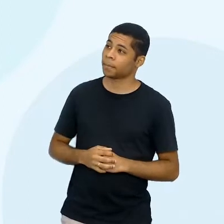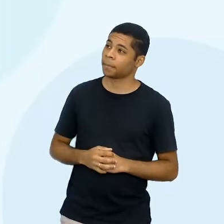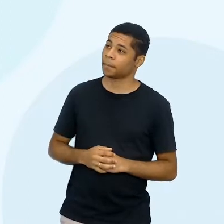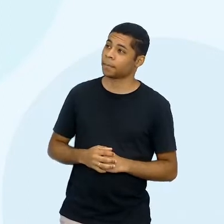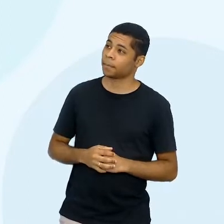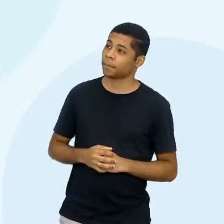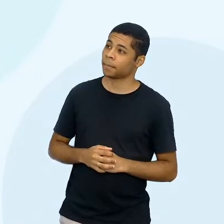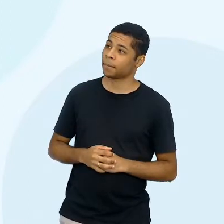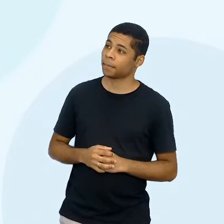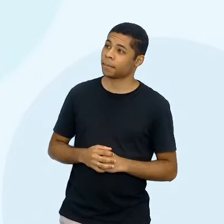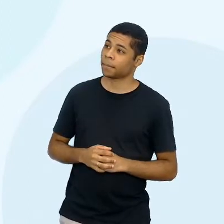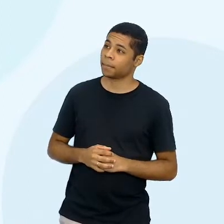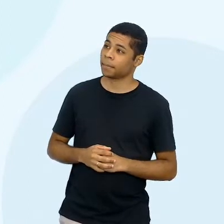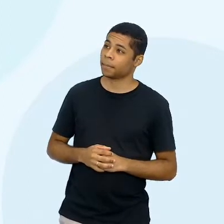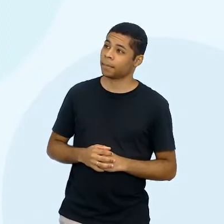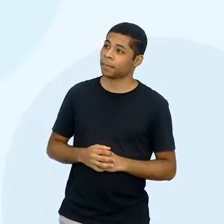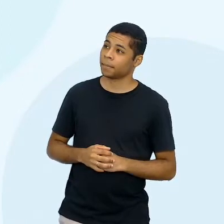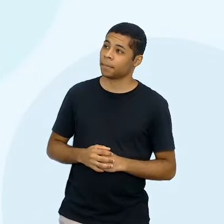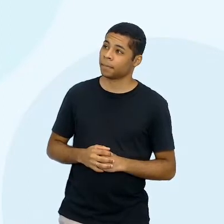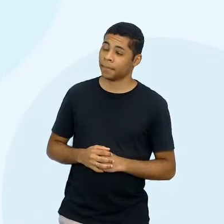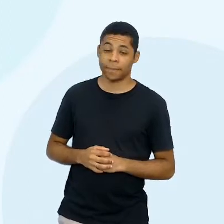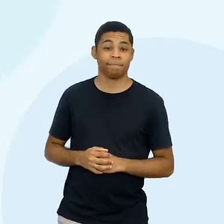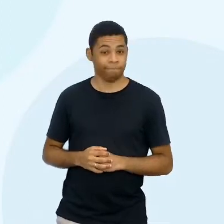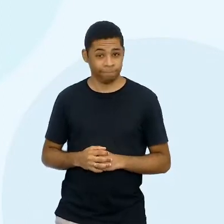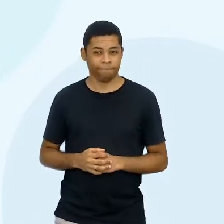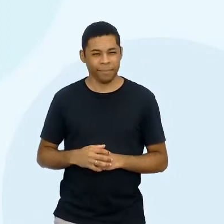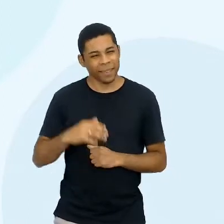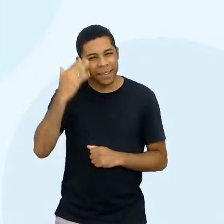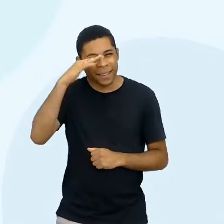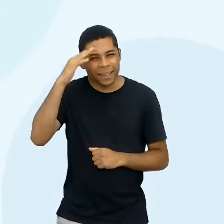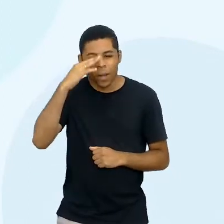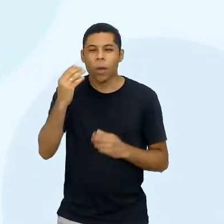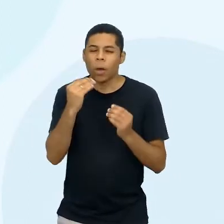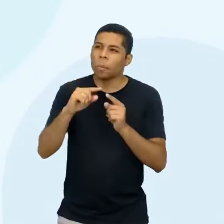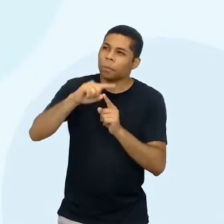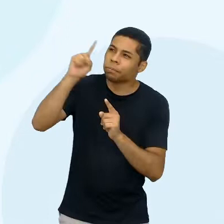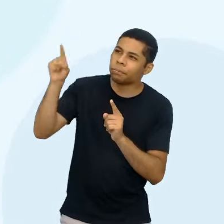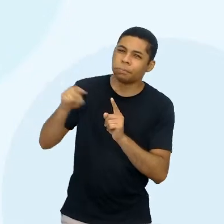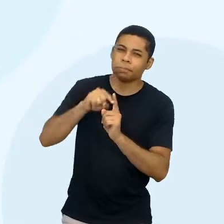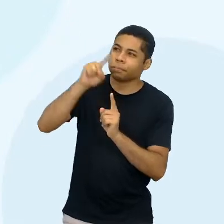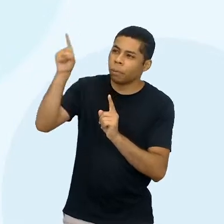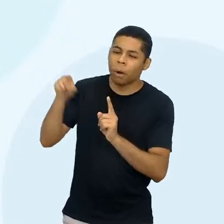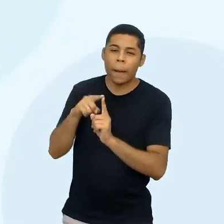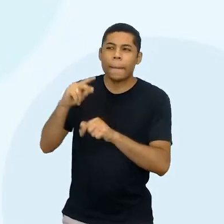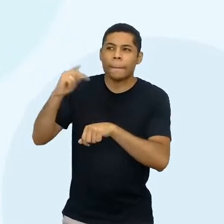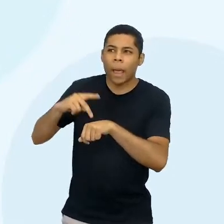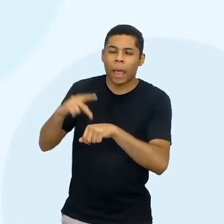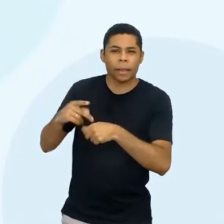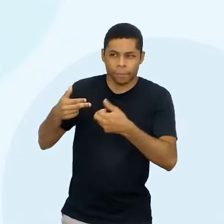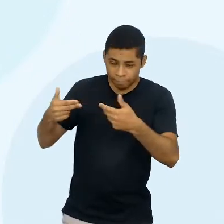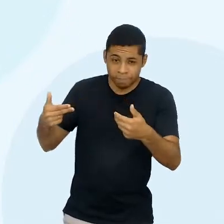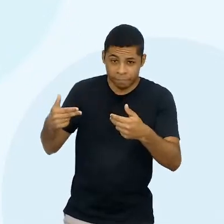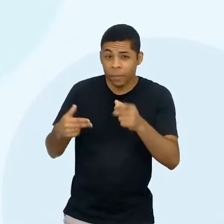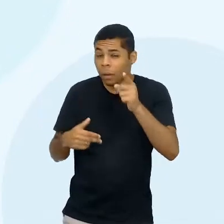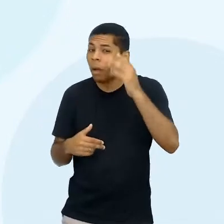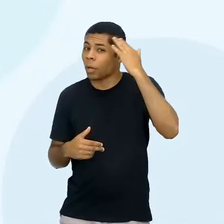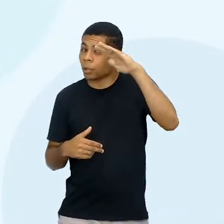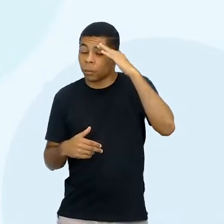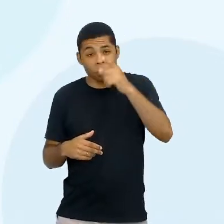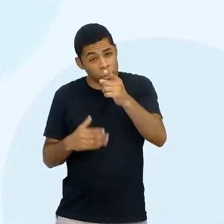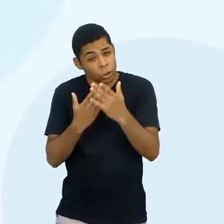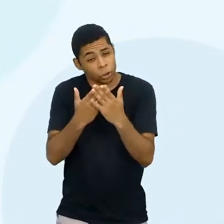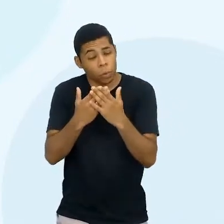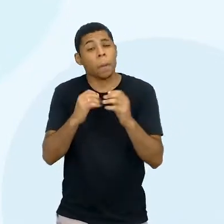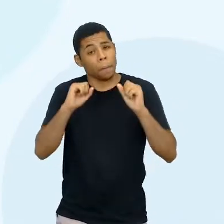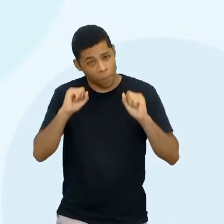processos envolvidos na formação dos minerais, os estudantes terão a oportunidade de aprofundar os seus conhecimentos